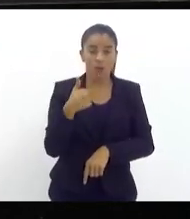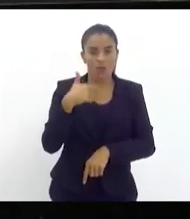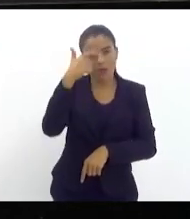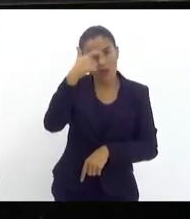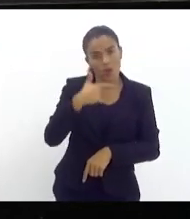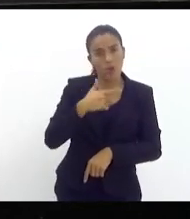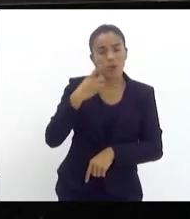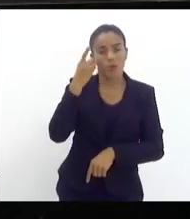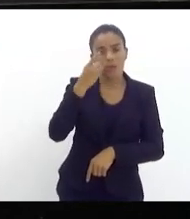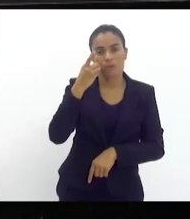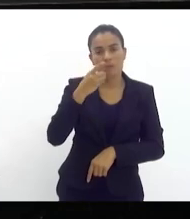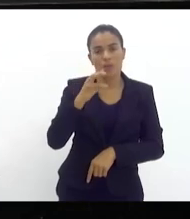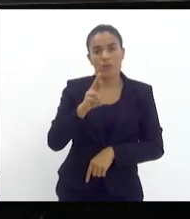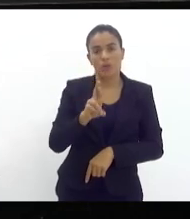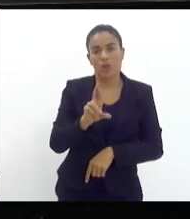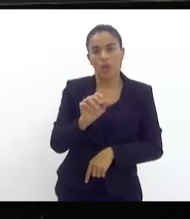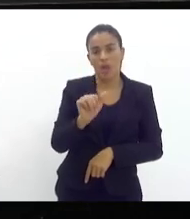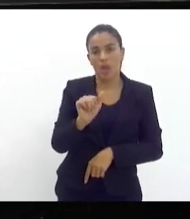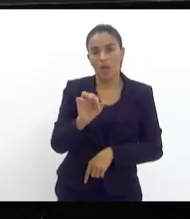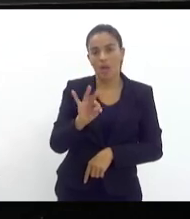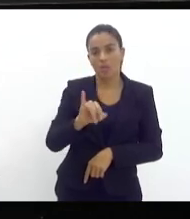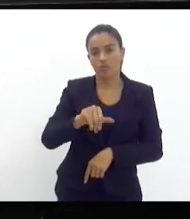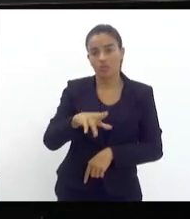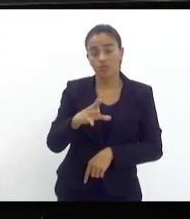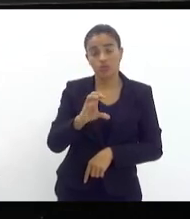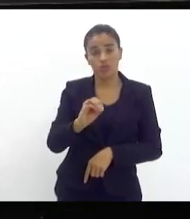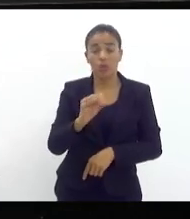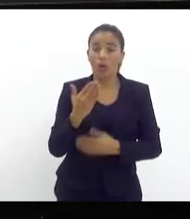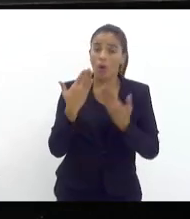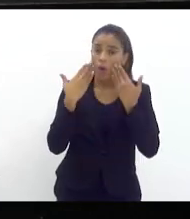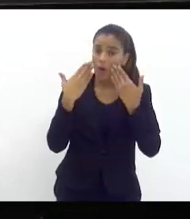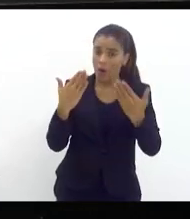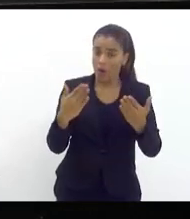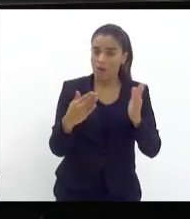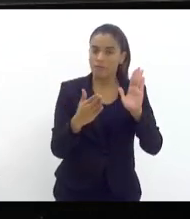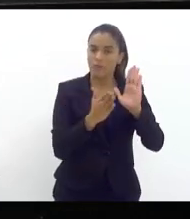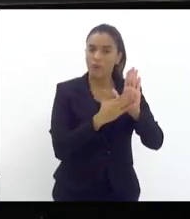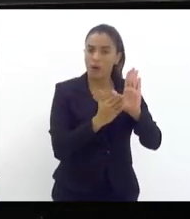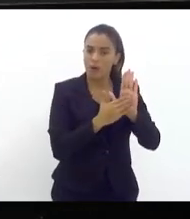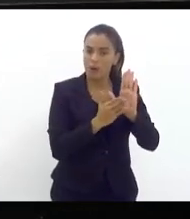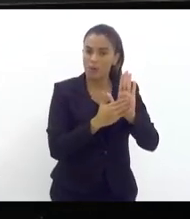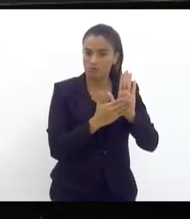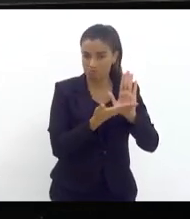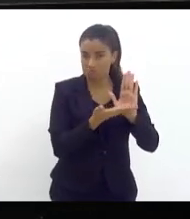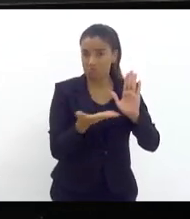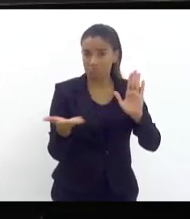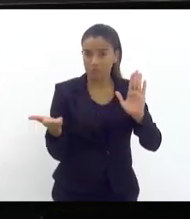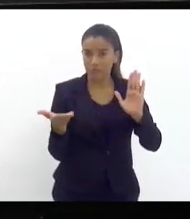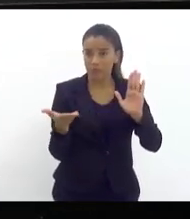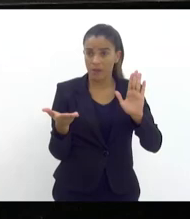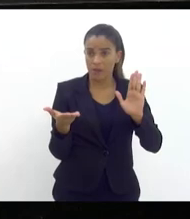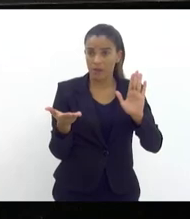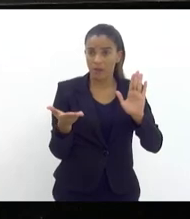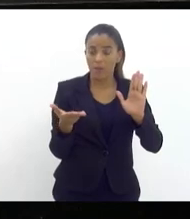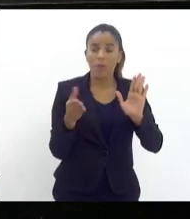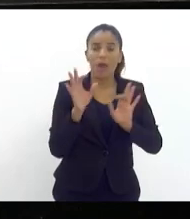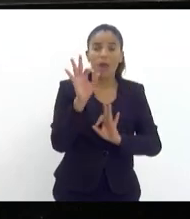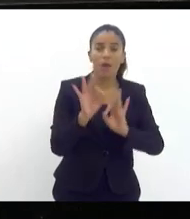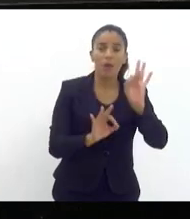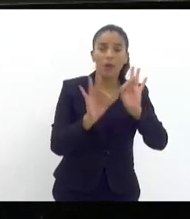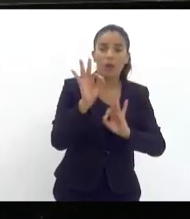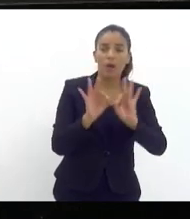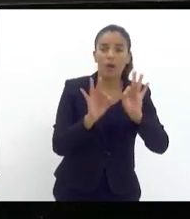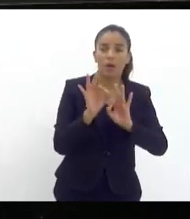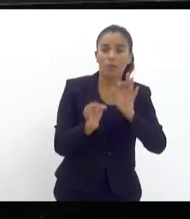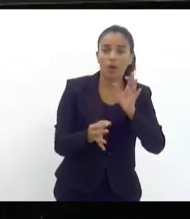Giovani Ratinho apresentei uma proposta de forma para elaborar uma